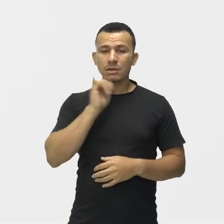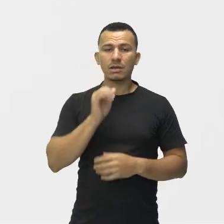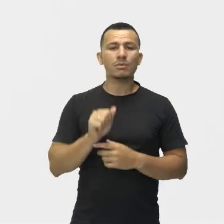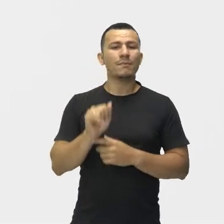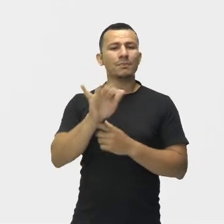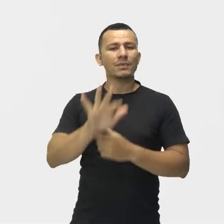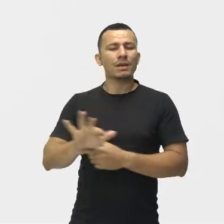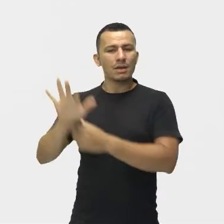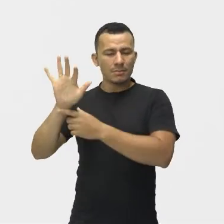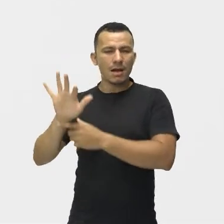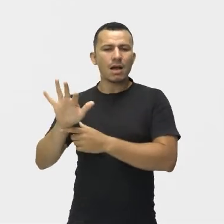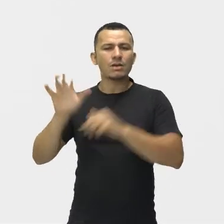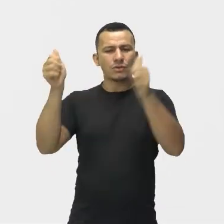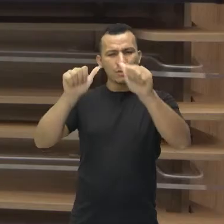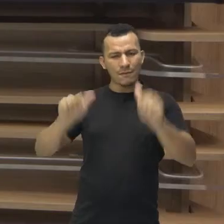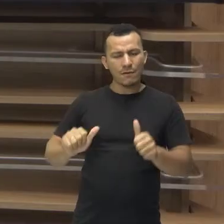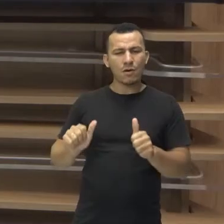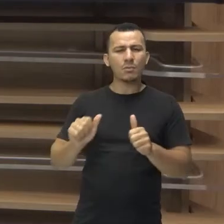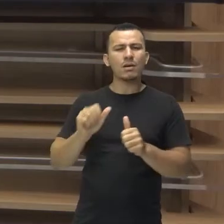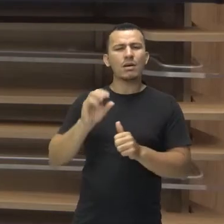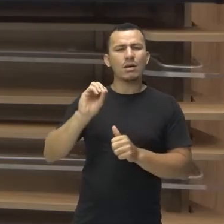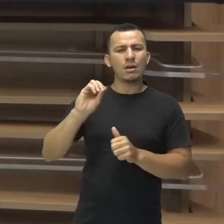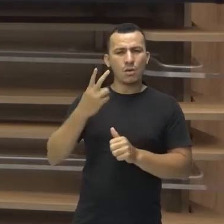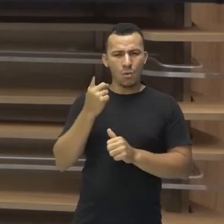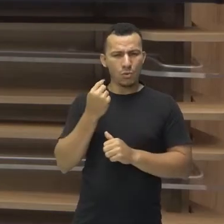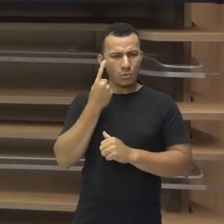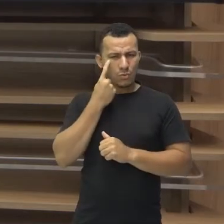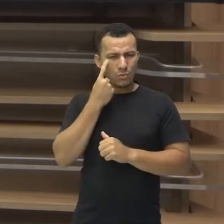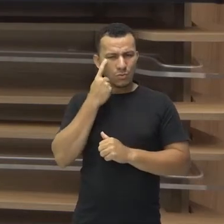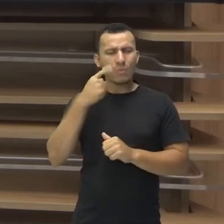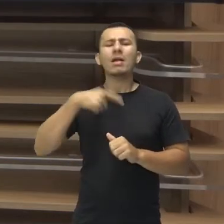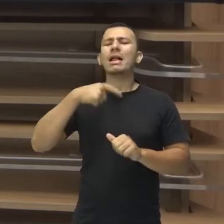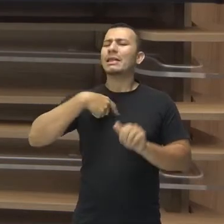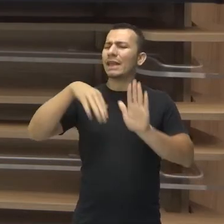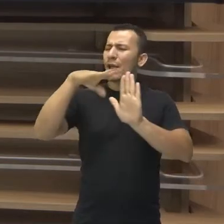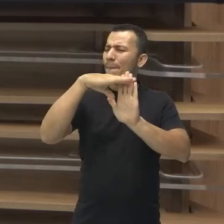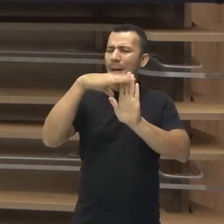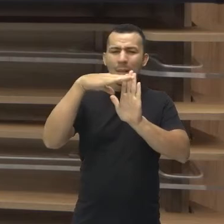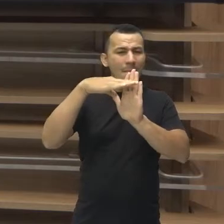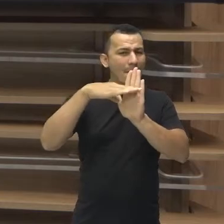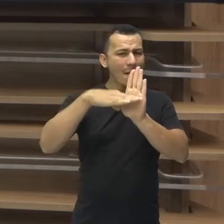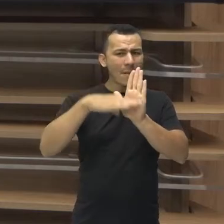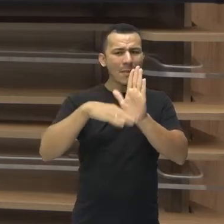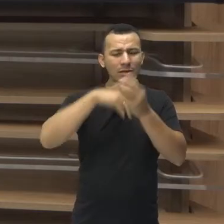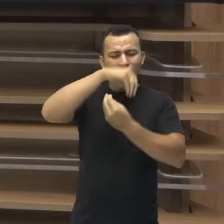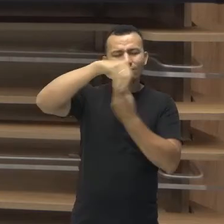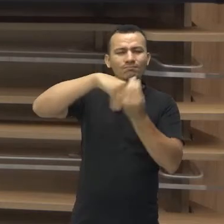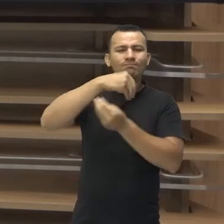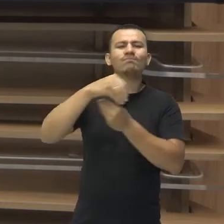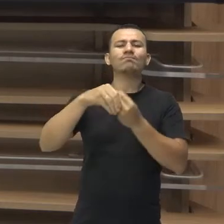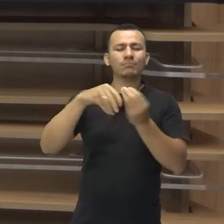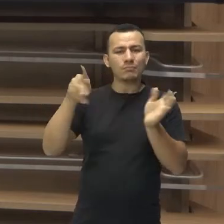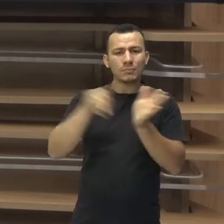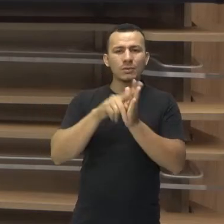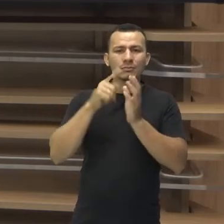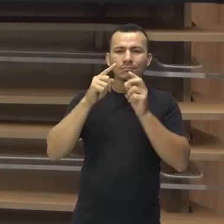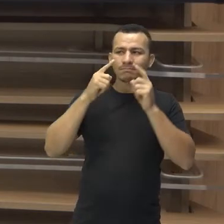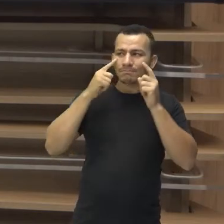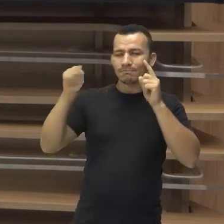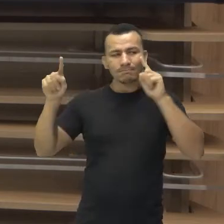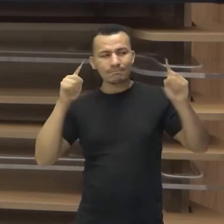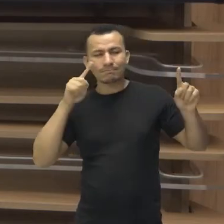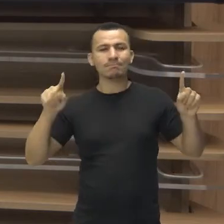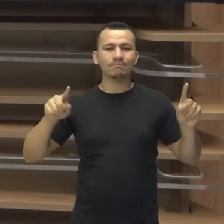ali da anatomia do nosso olho, são vários elementos, né? São várias estruturas que vão compor ali para que a gente possa identificar as